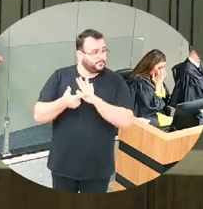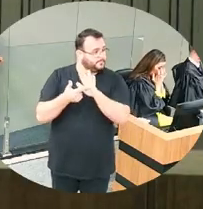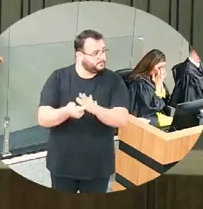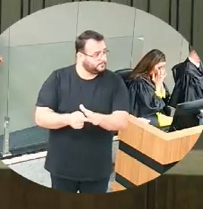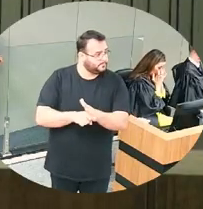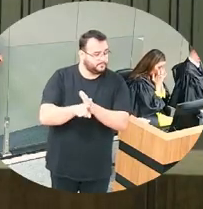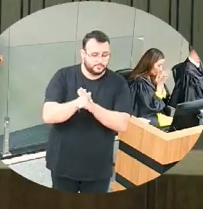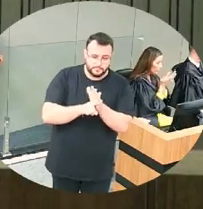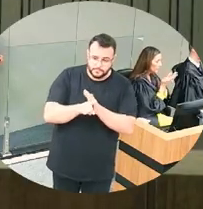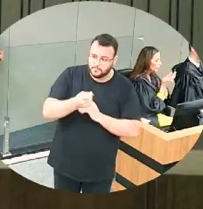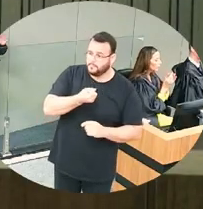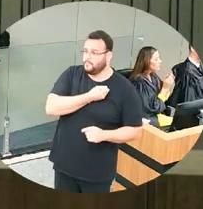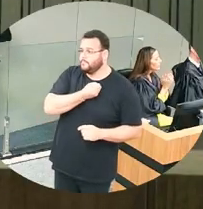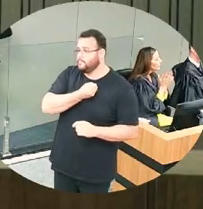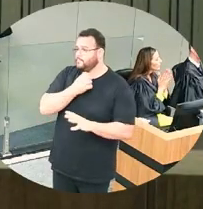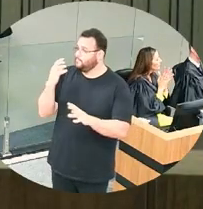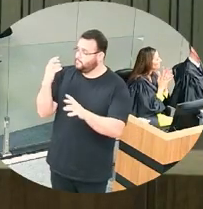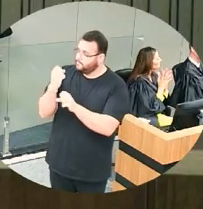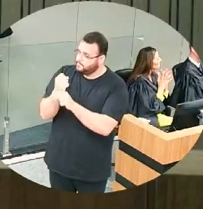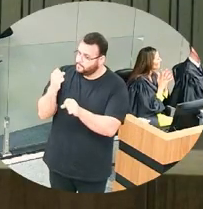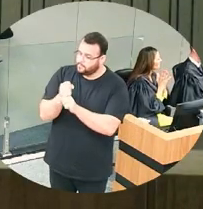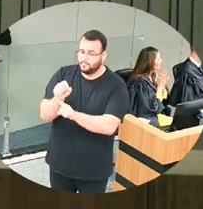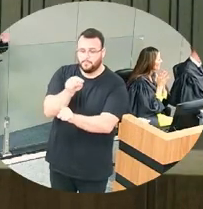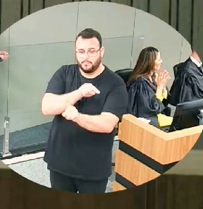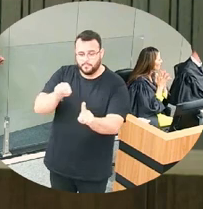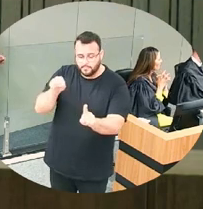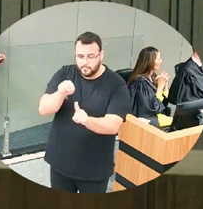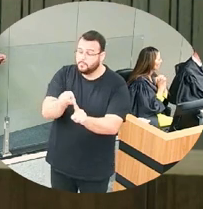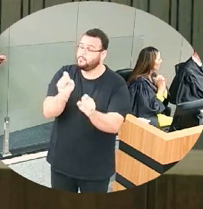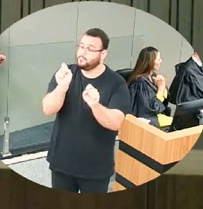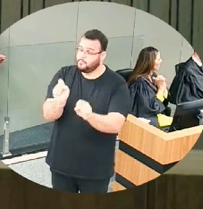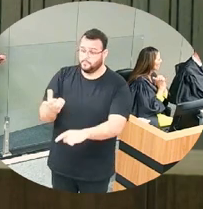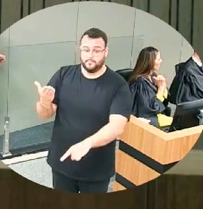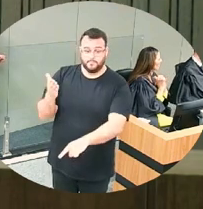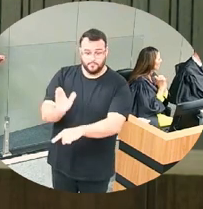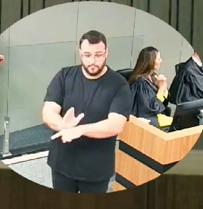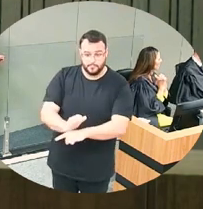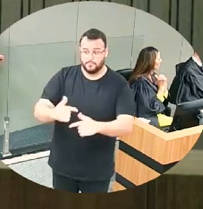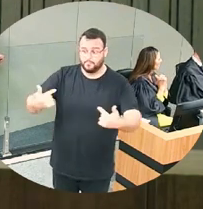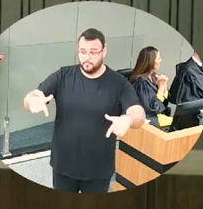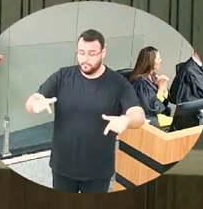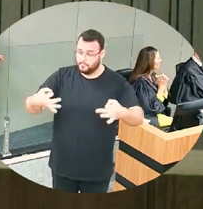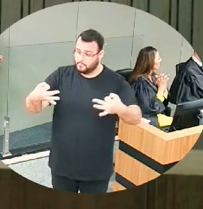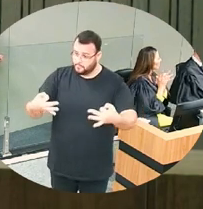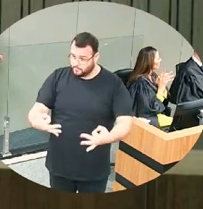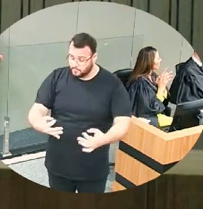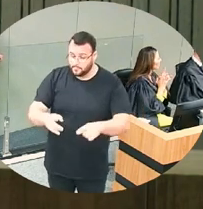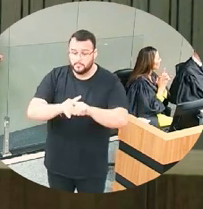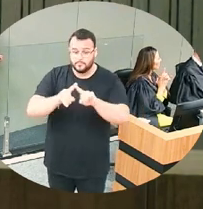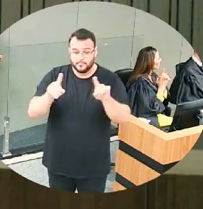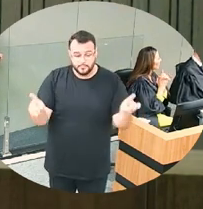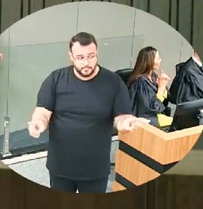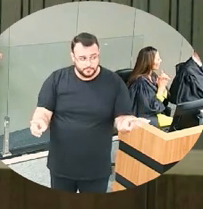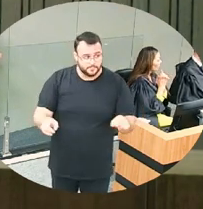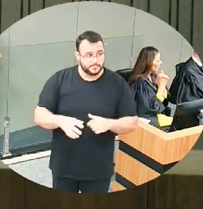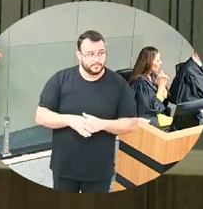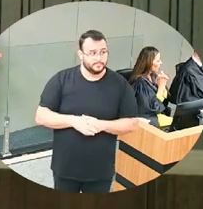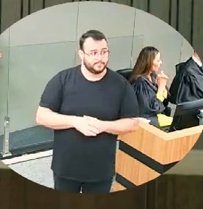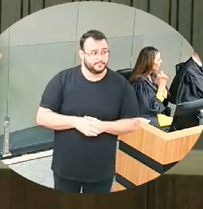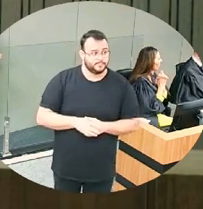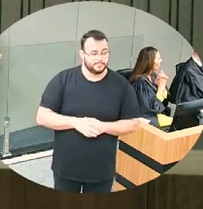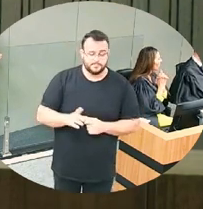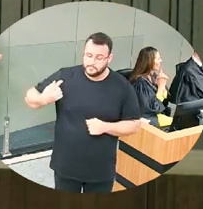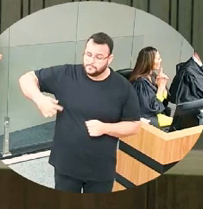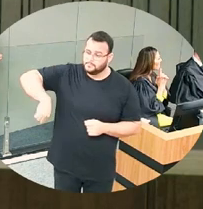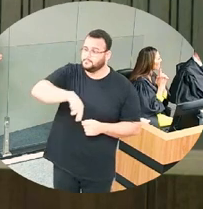pesquisas números estatísticos metas podem nos ajudar ser bem trabalhadas mas ao termo